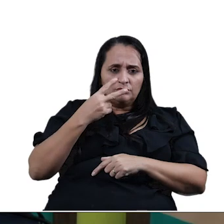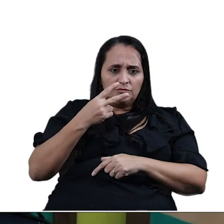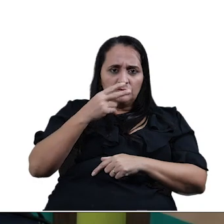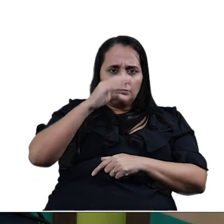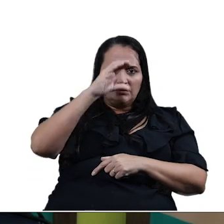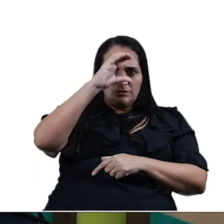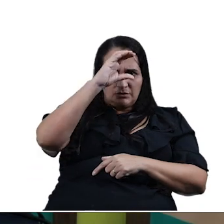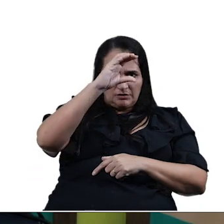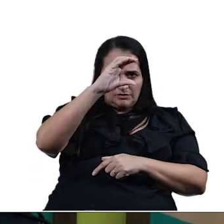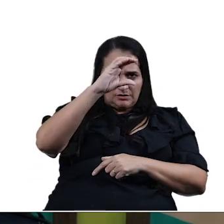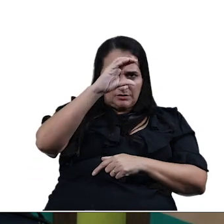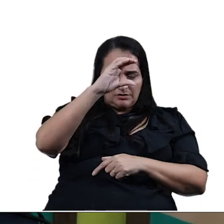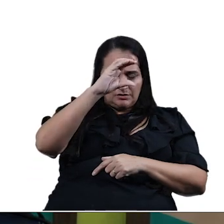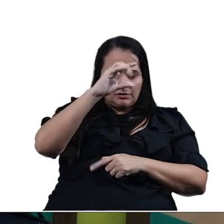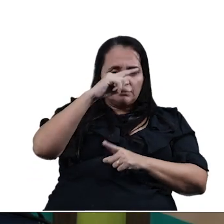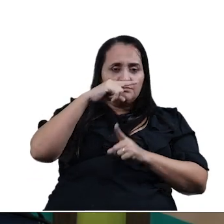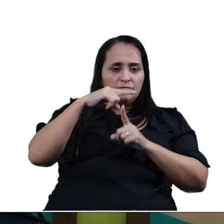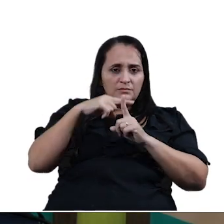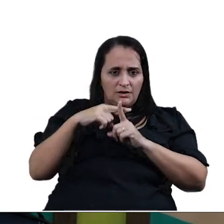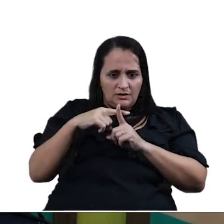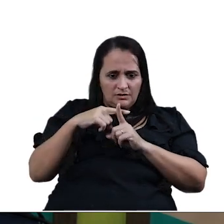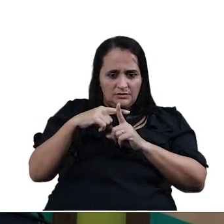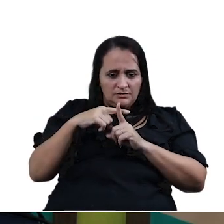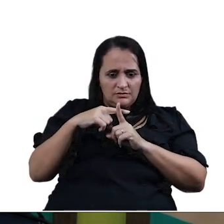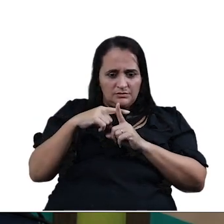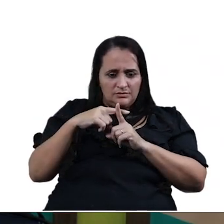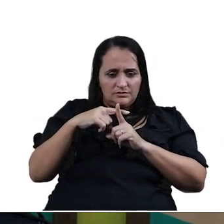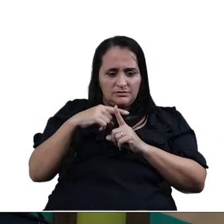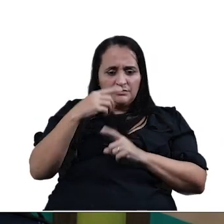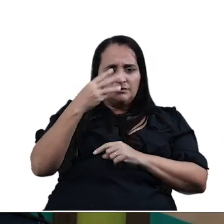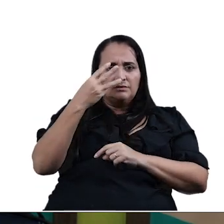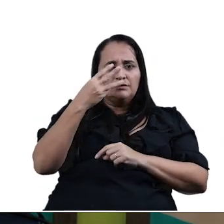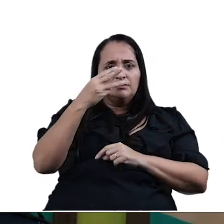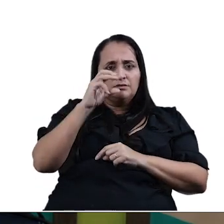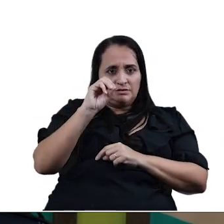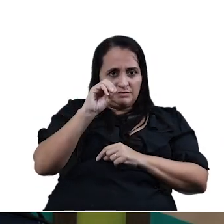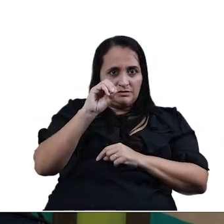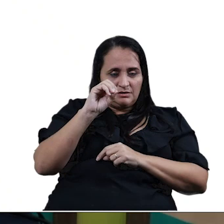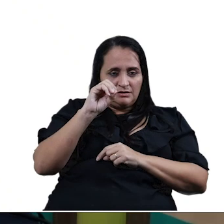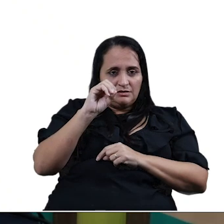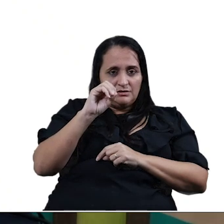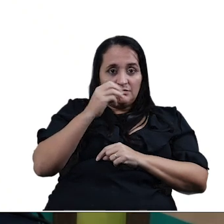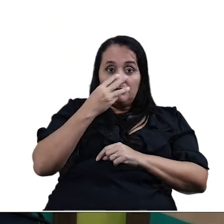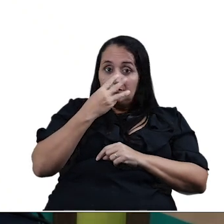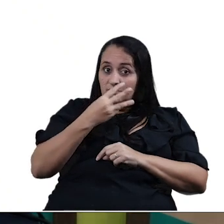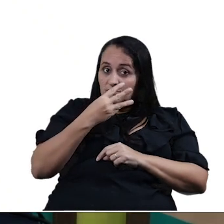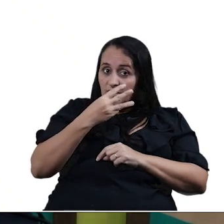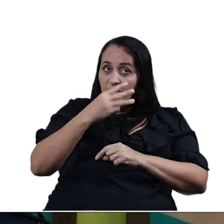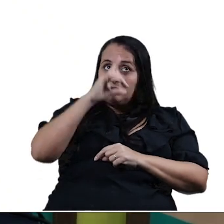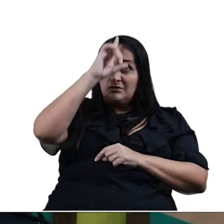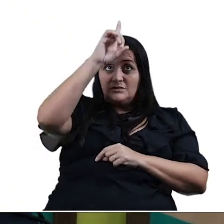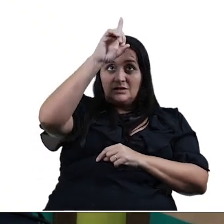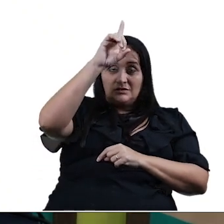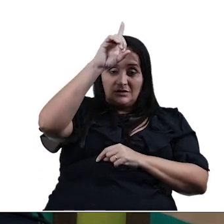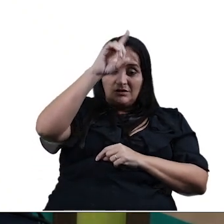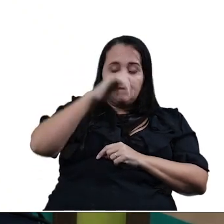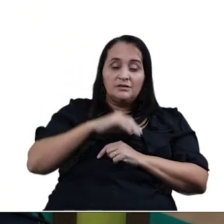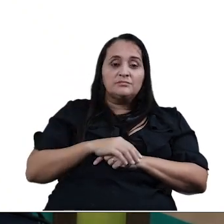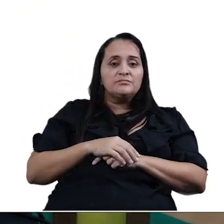2 centenas, mais 30, que são 3